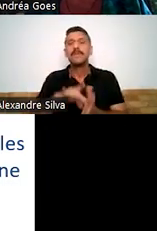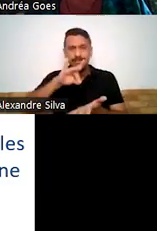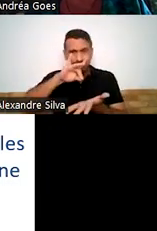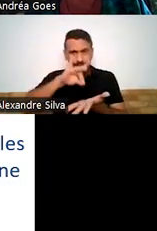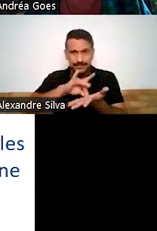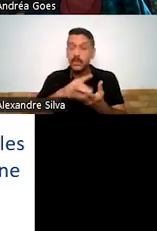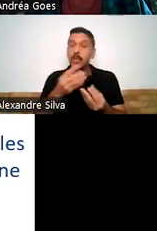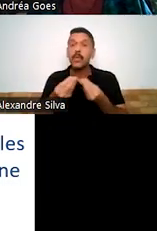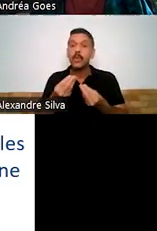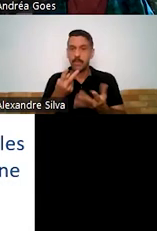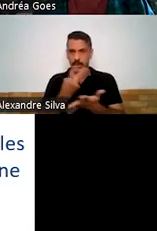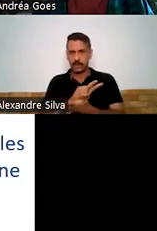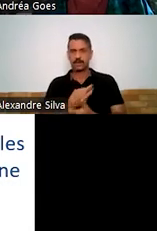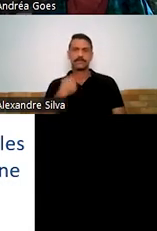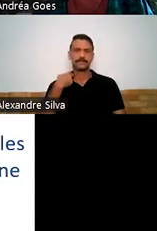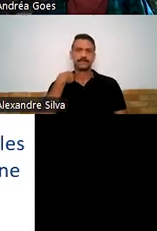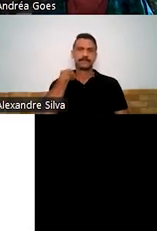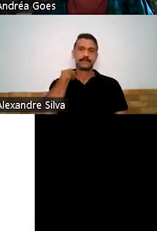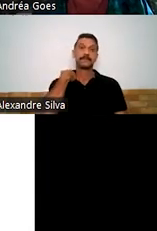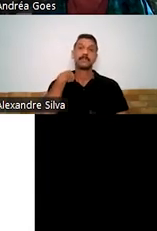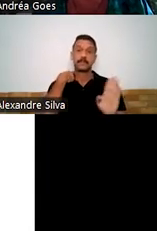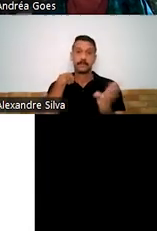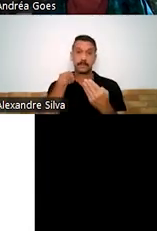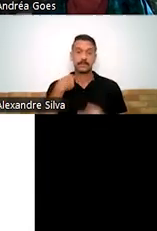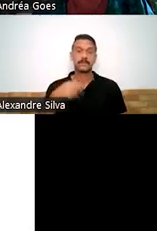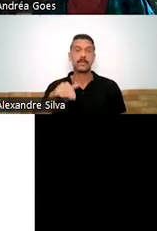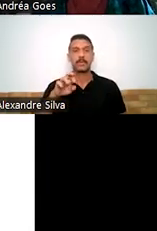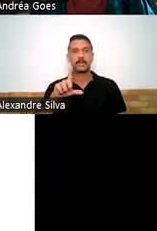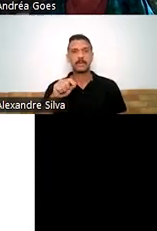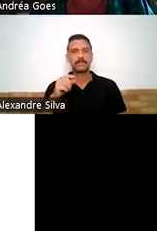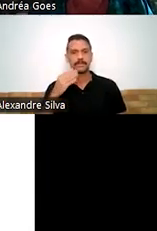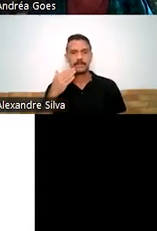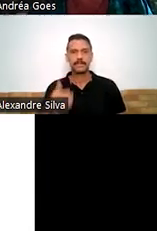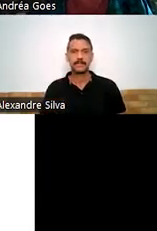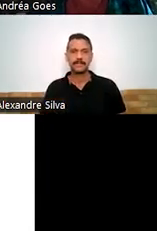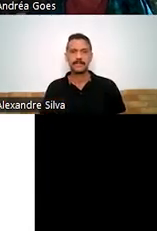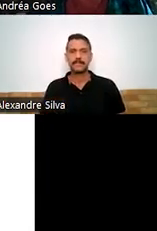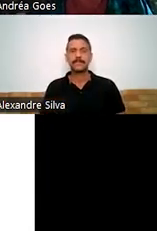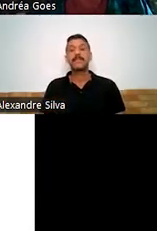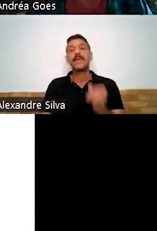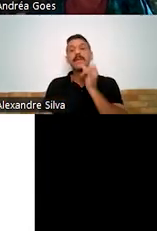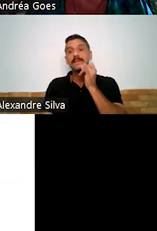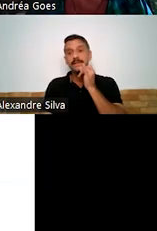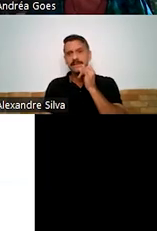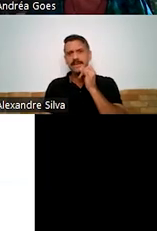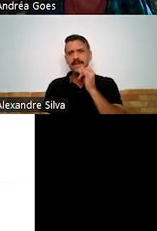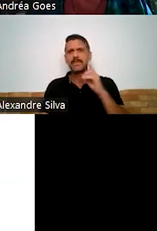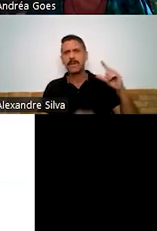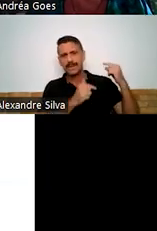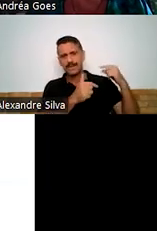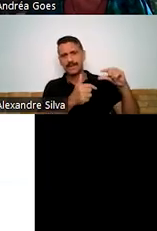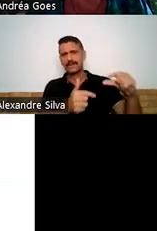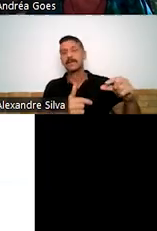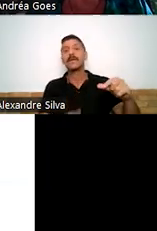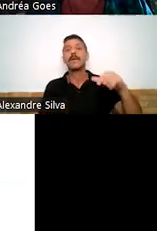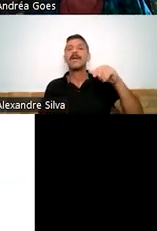isso acontece. Tá? Pode passar, Murilo, obrigada. Eu coloco aqui um exemplo bem clássico de genética